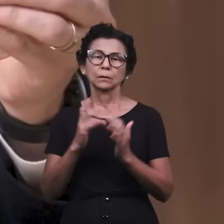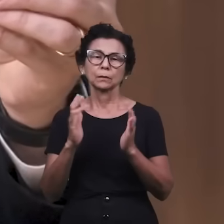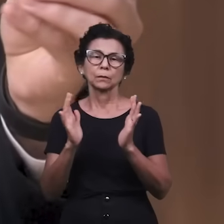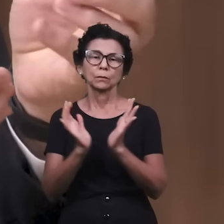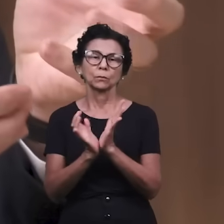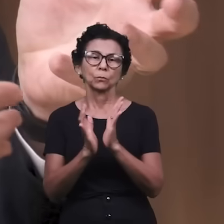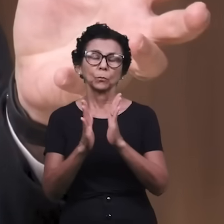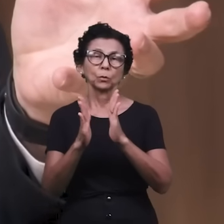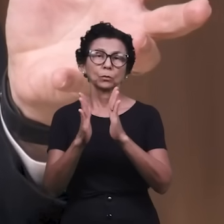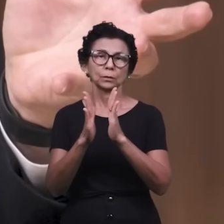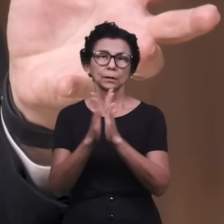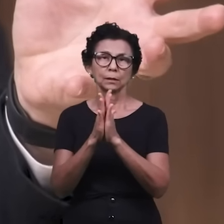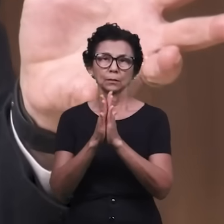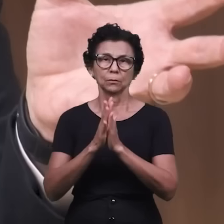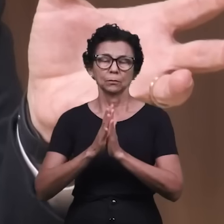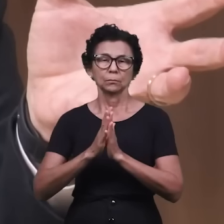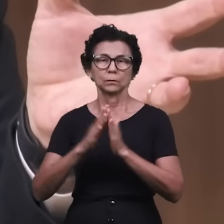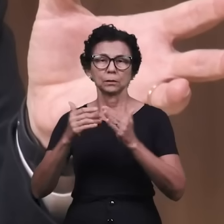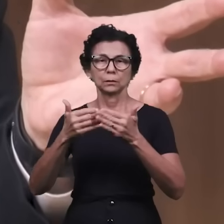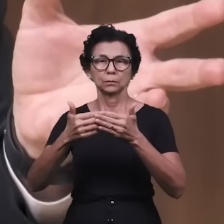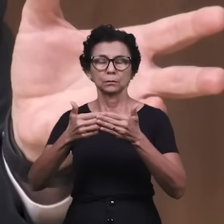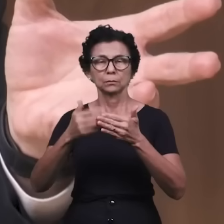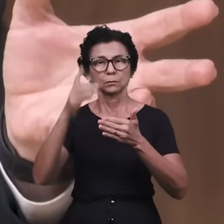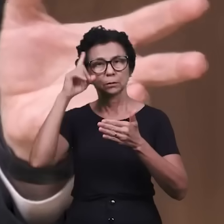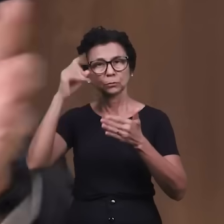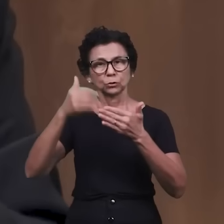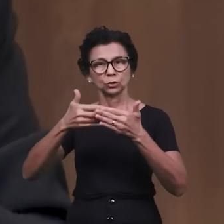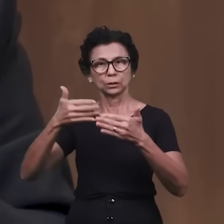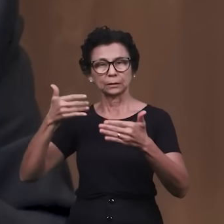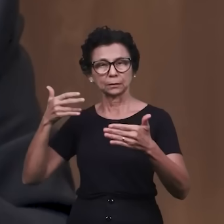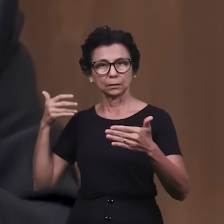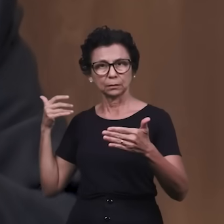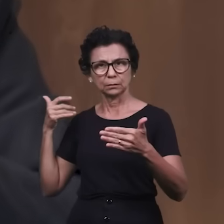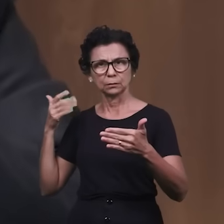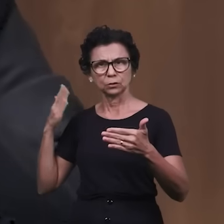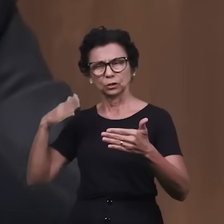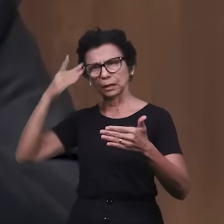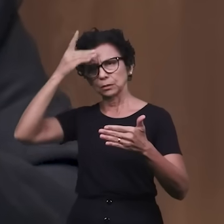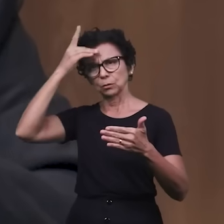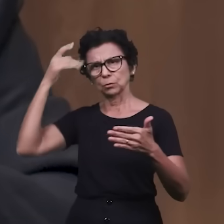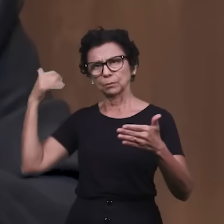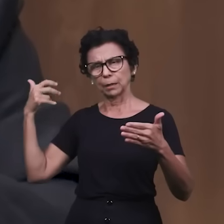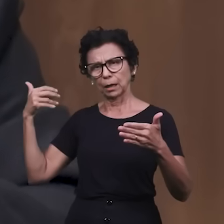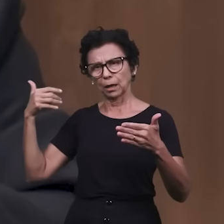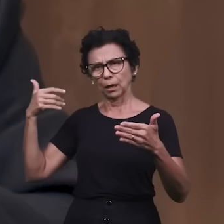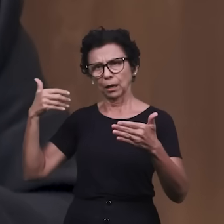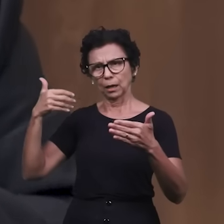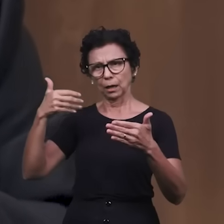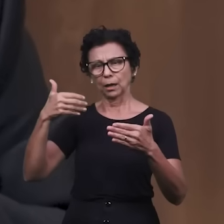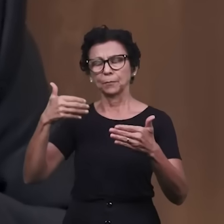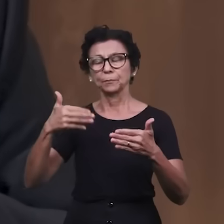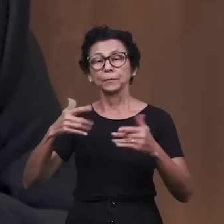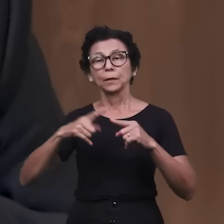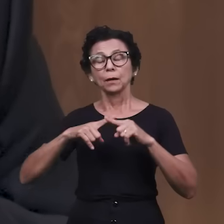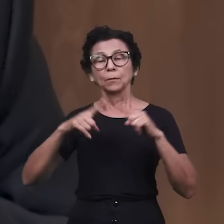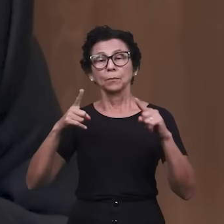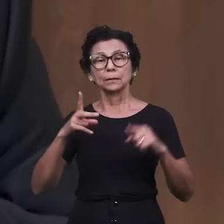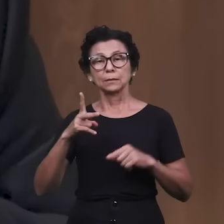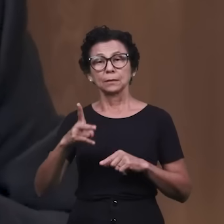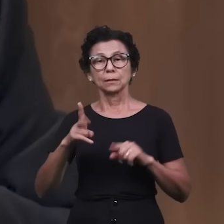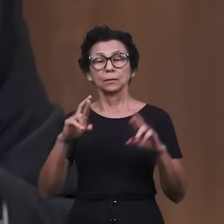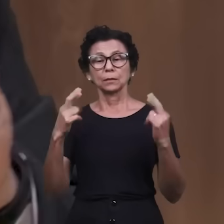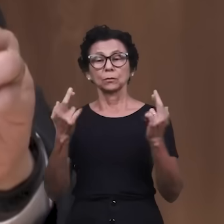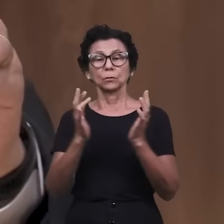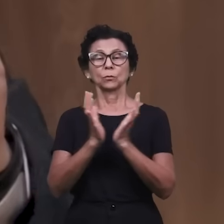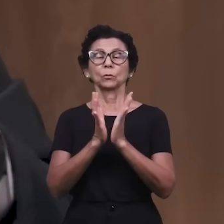alguns dons dados durante os dias anteriores. Mas sempre no início da reunião do grupo de